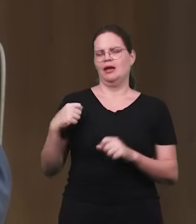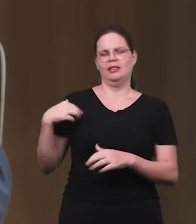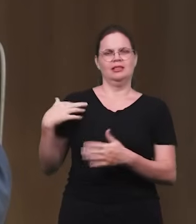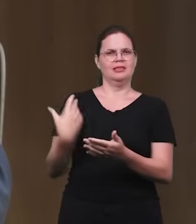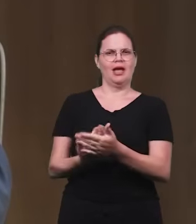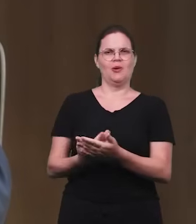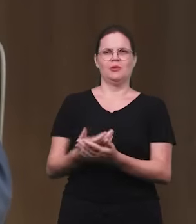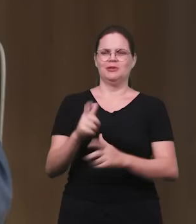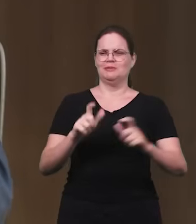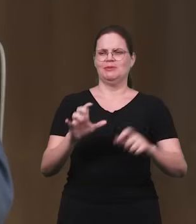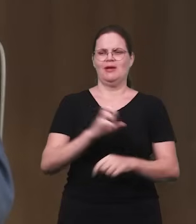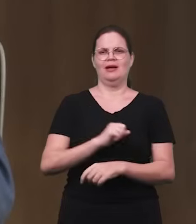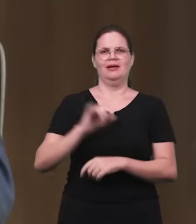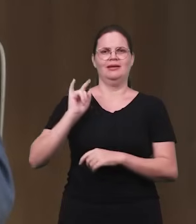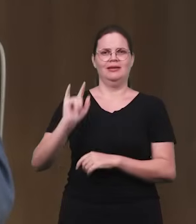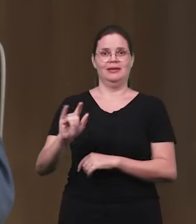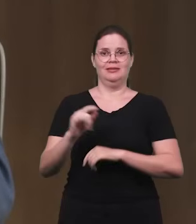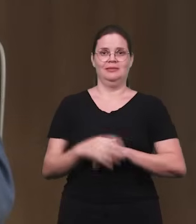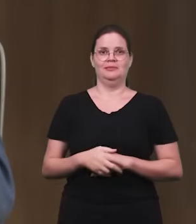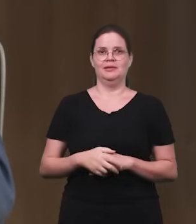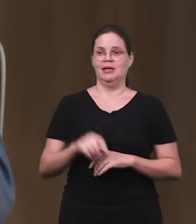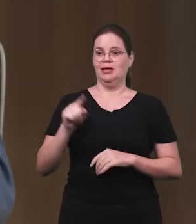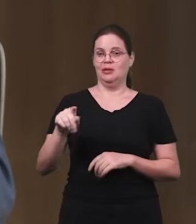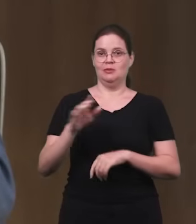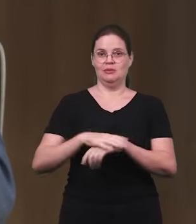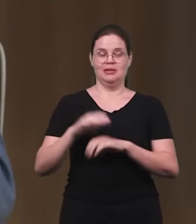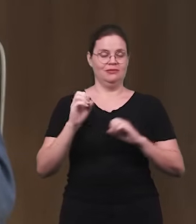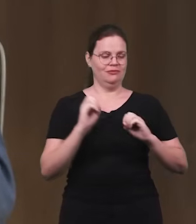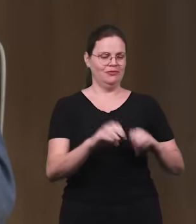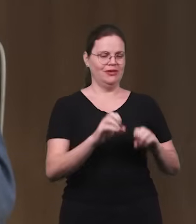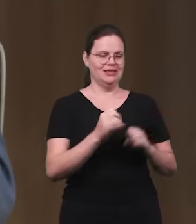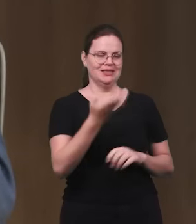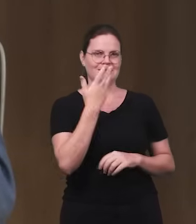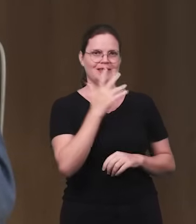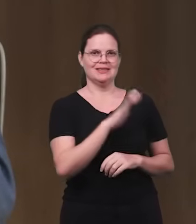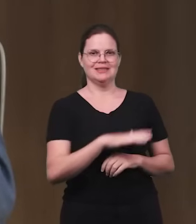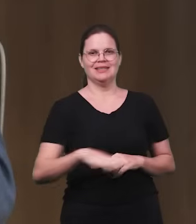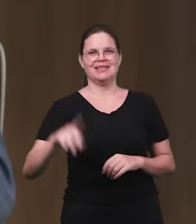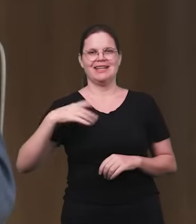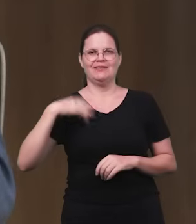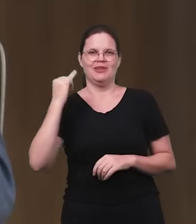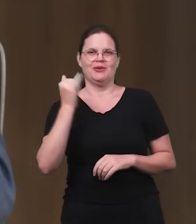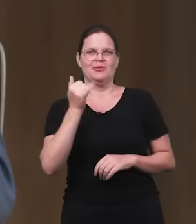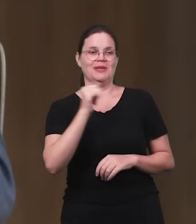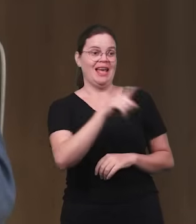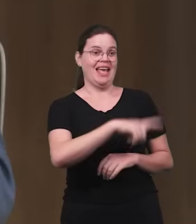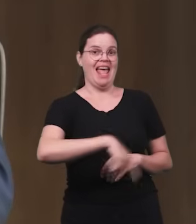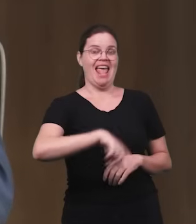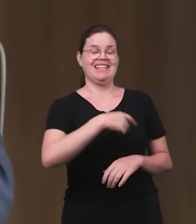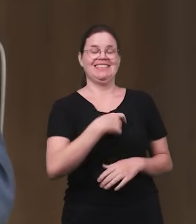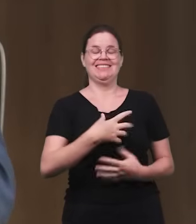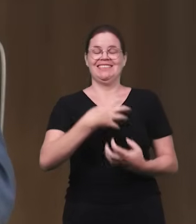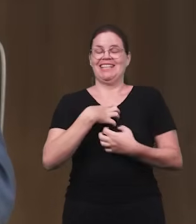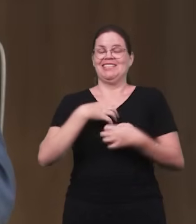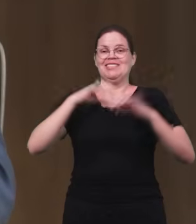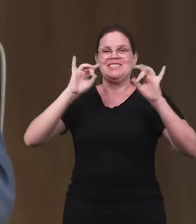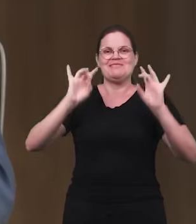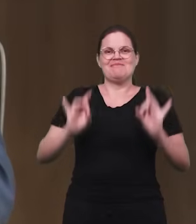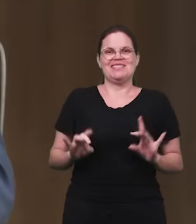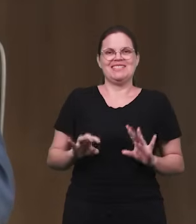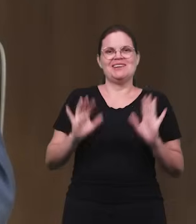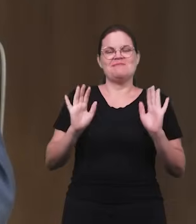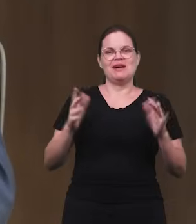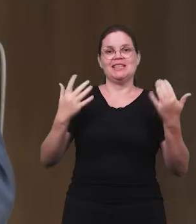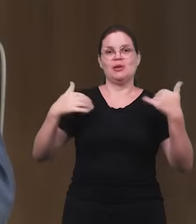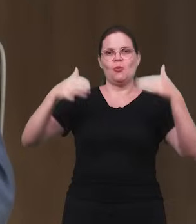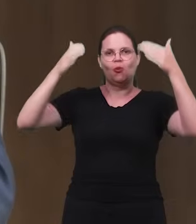hoje. E quando esse rei queria falar com aquelas crianças, devia ser tão especial poder ouvi-lo, mas há um rei